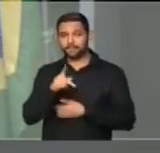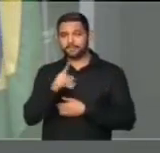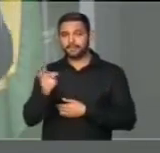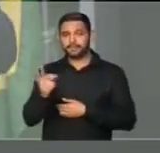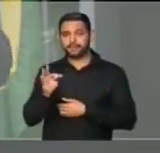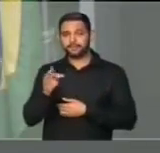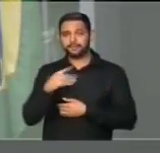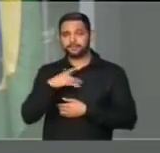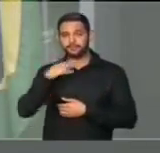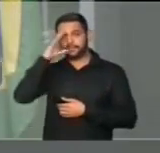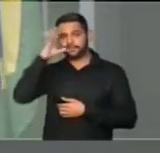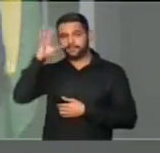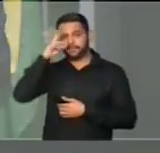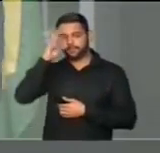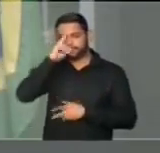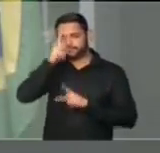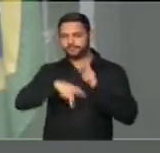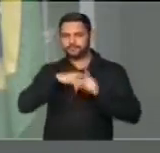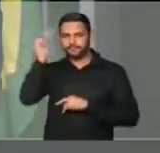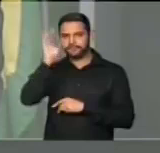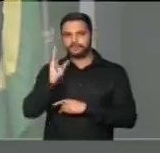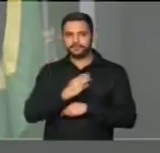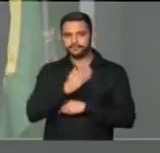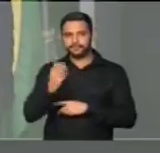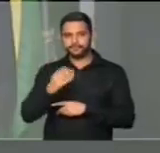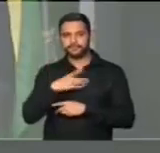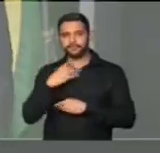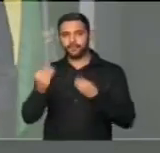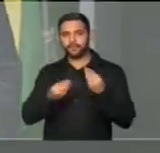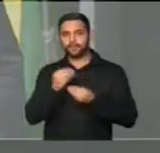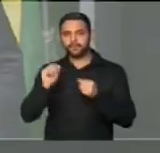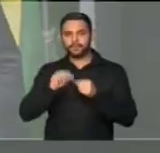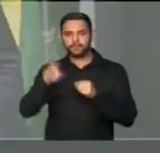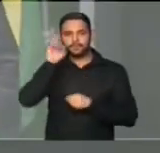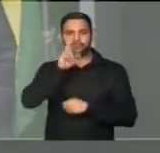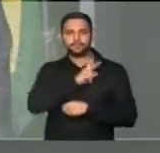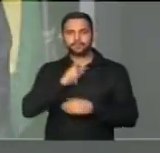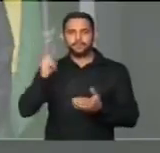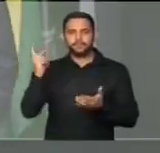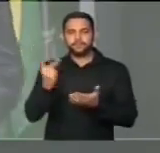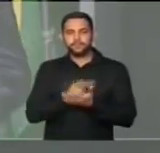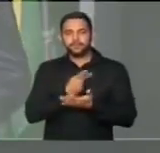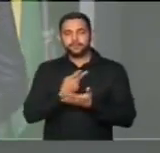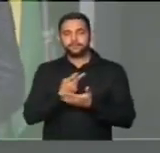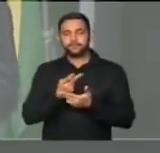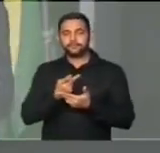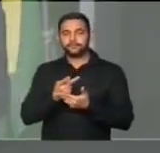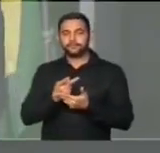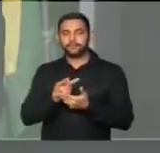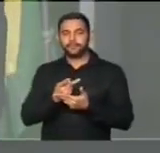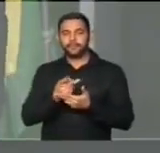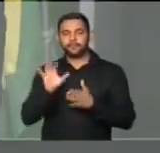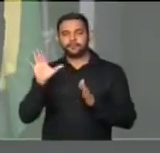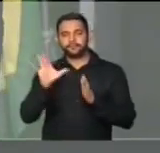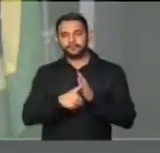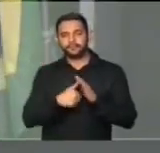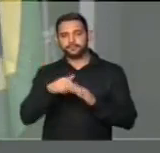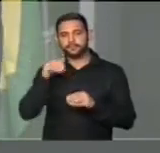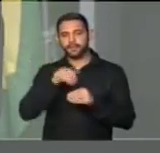PT dilubriou o povo brasileiro, cometeu, senhor presidente, definitivamente um